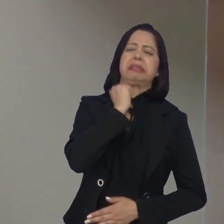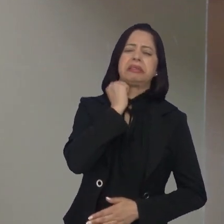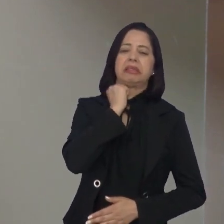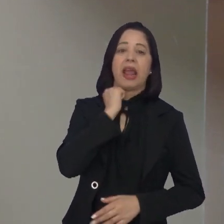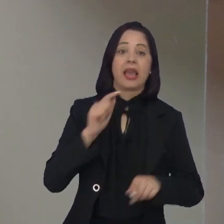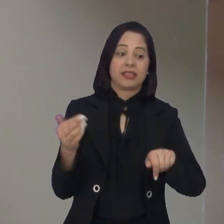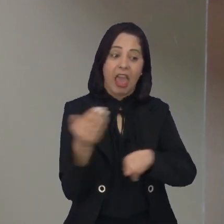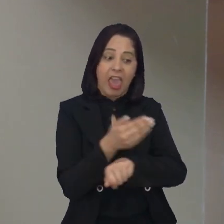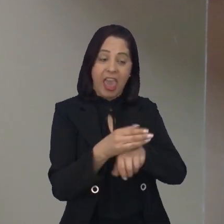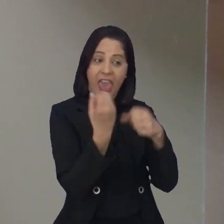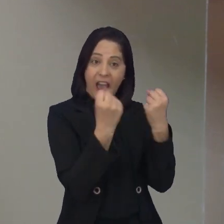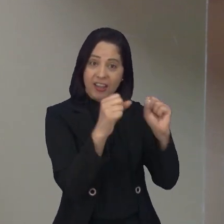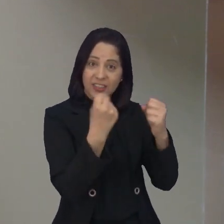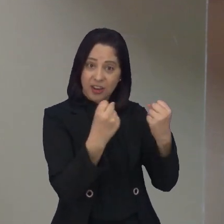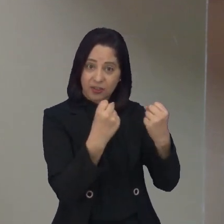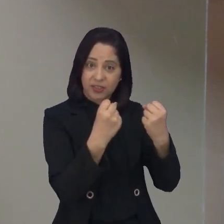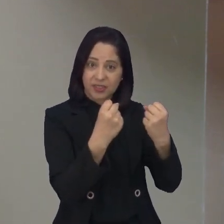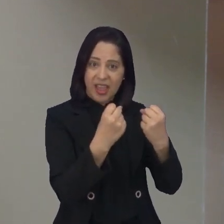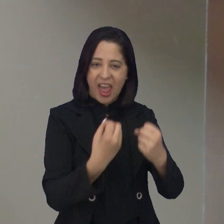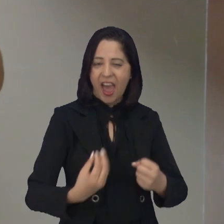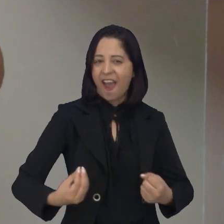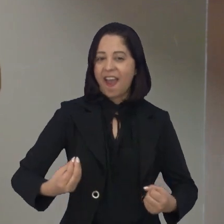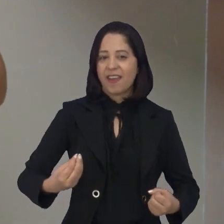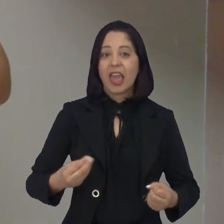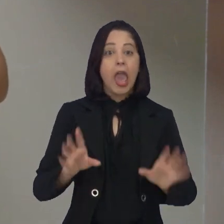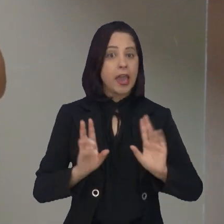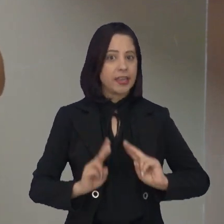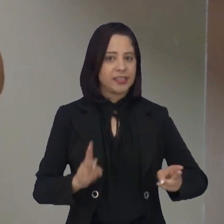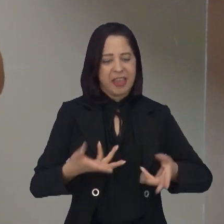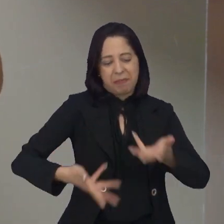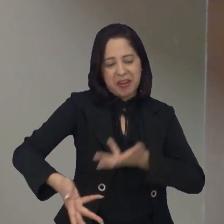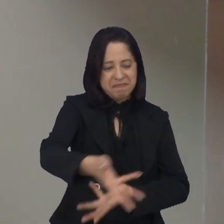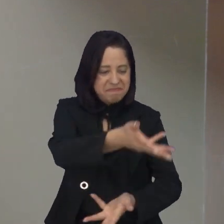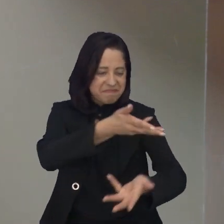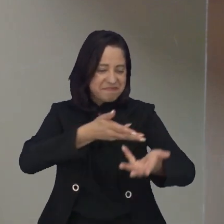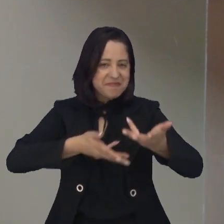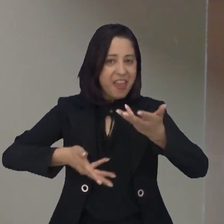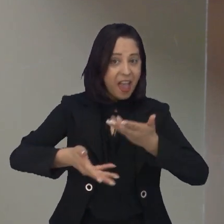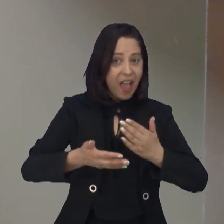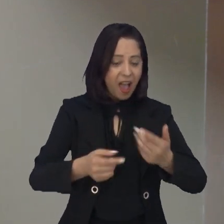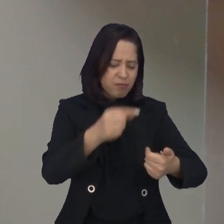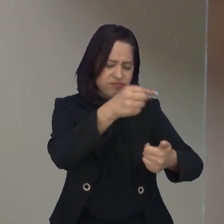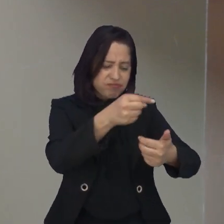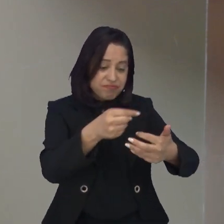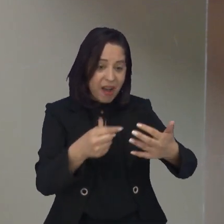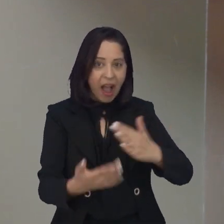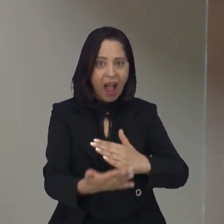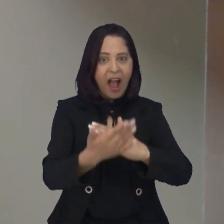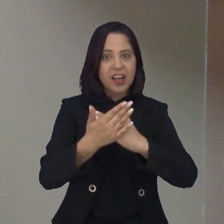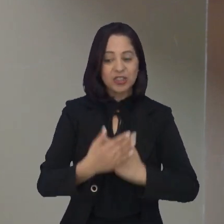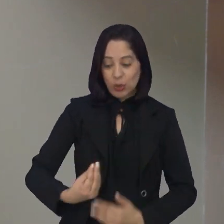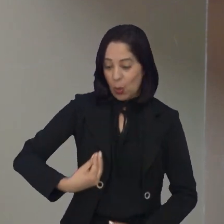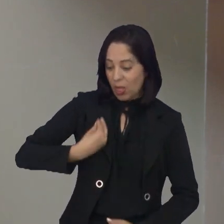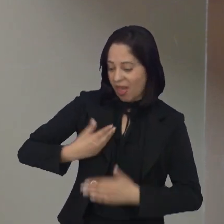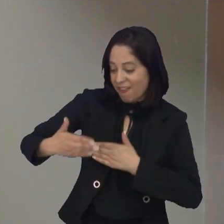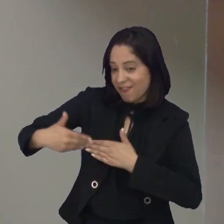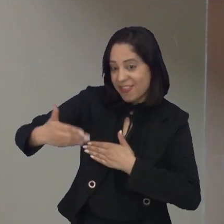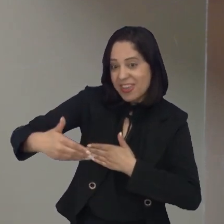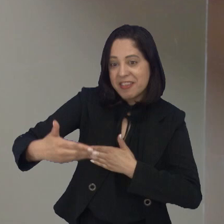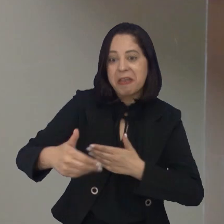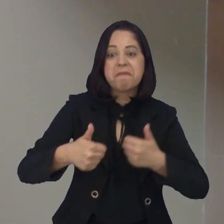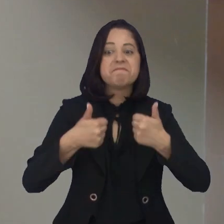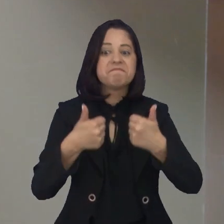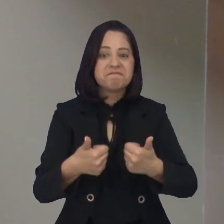praticar atividades físicas e ter uma vida social de qualidade podem contribuir com a